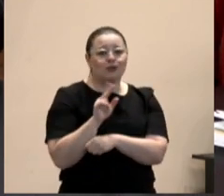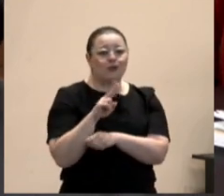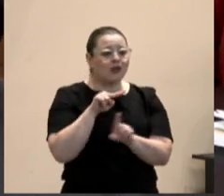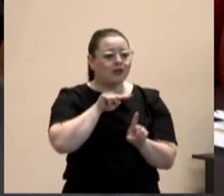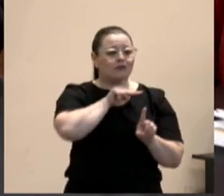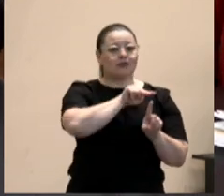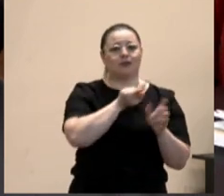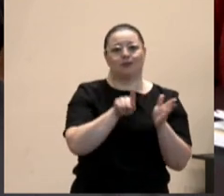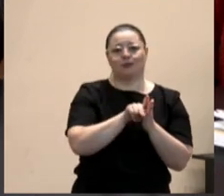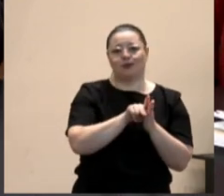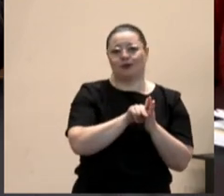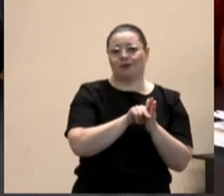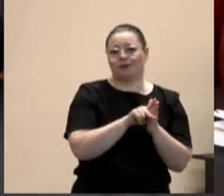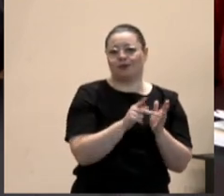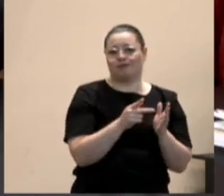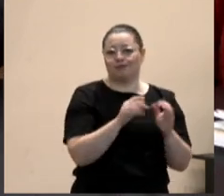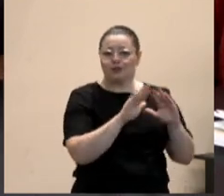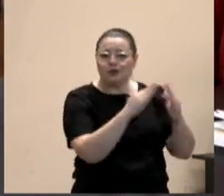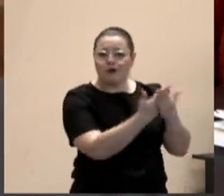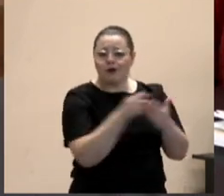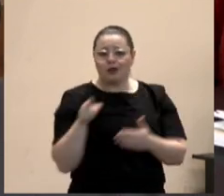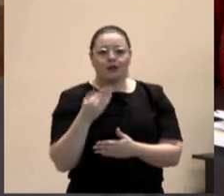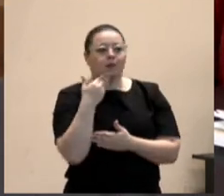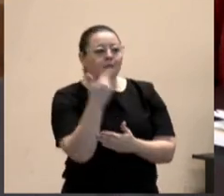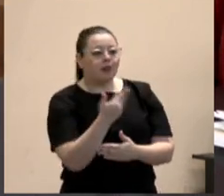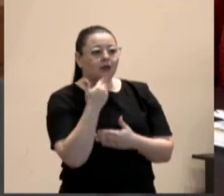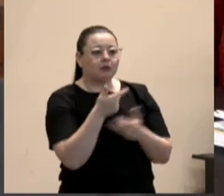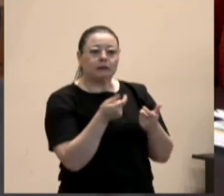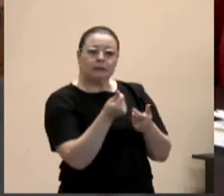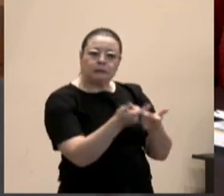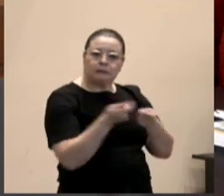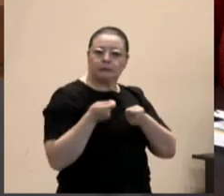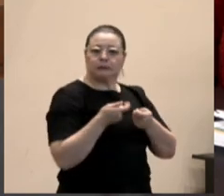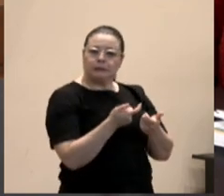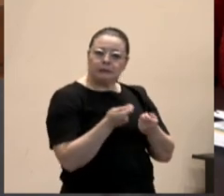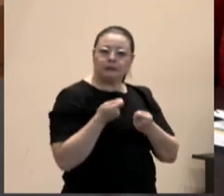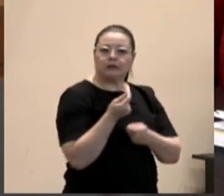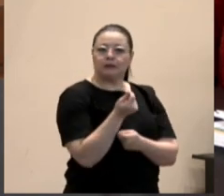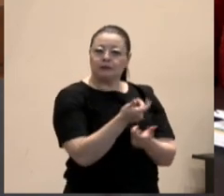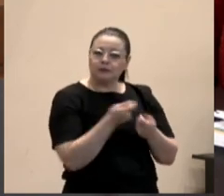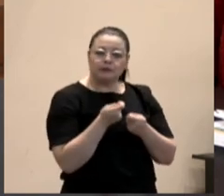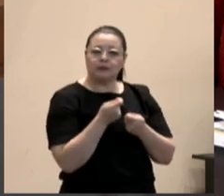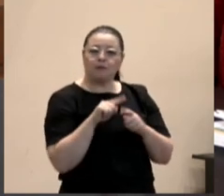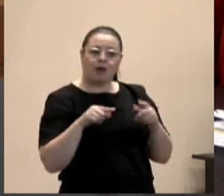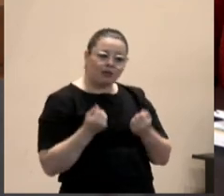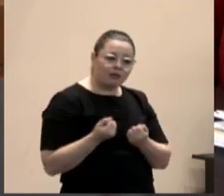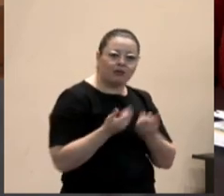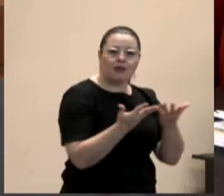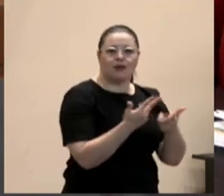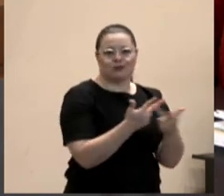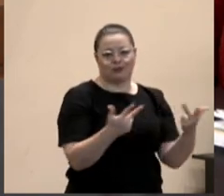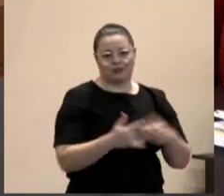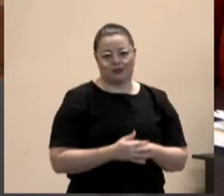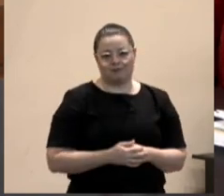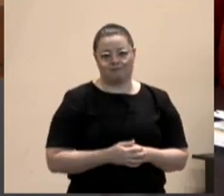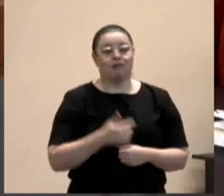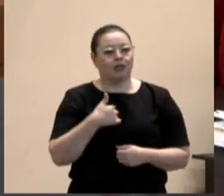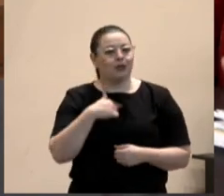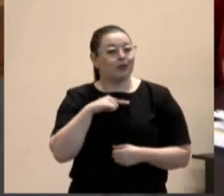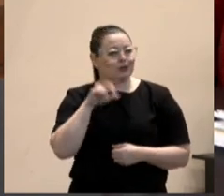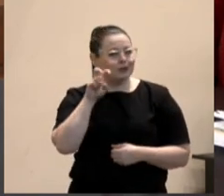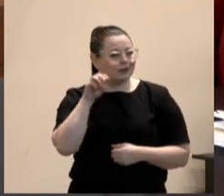economizar, economizar, economizar, economizar, e não dar o necessário. Como eu tenho 5 minutos ainda,